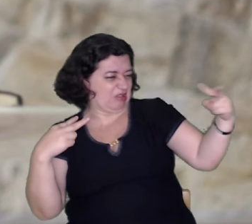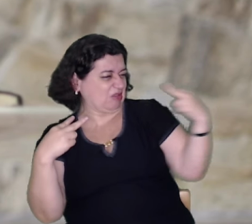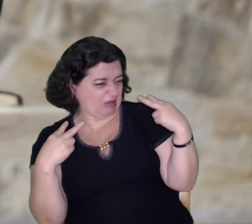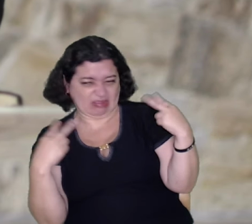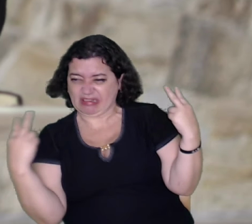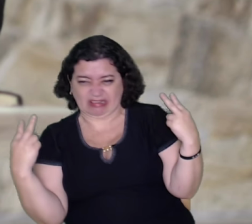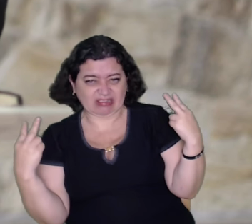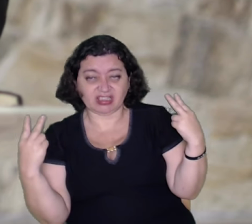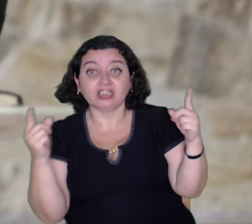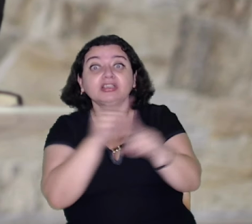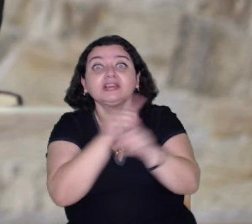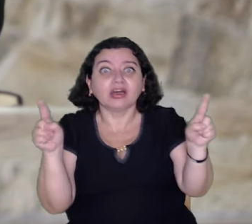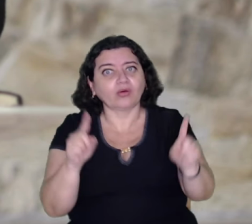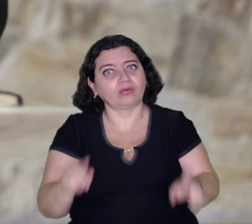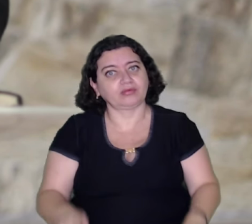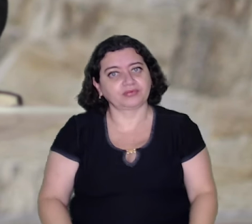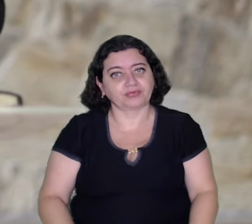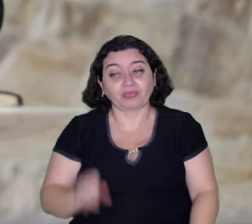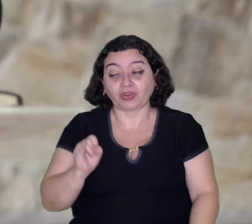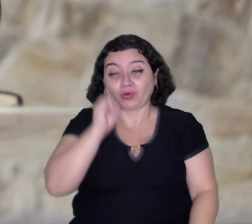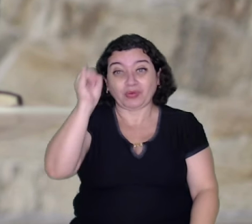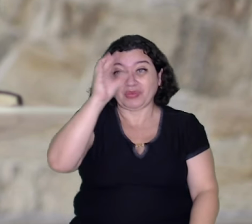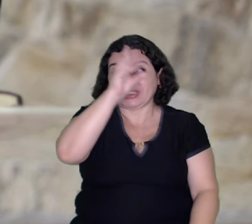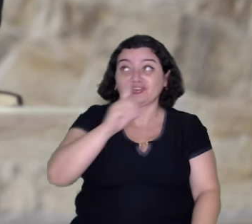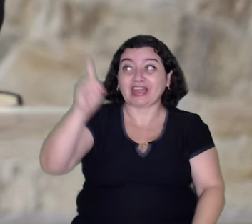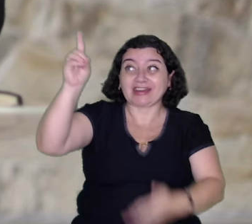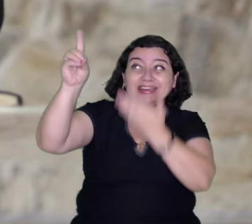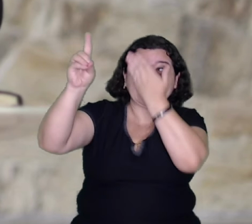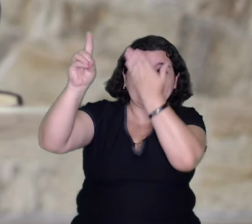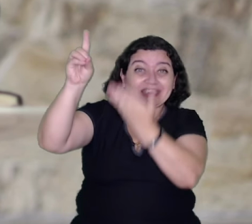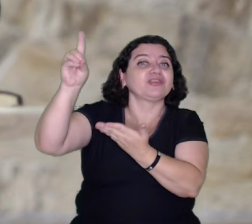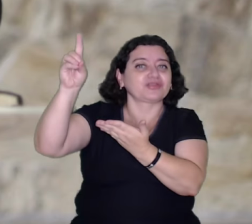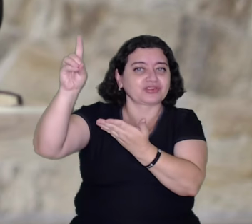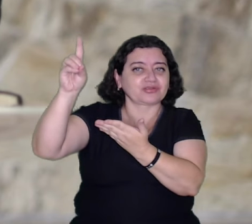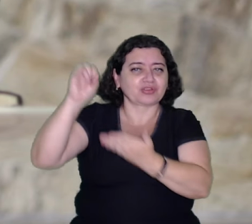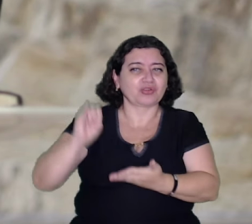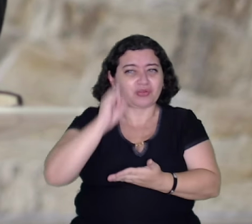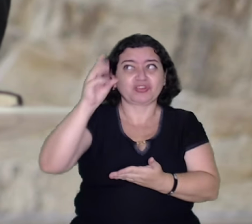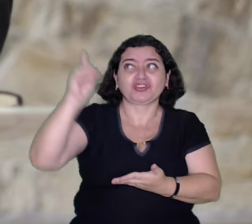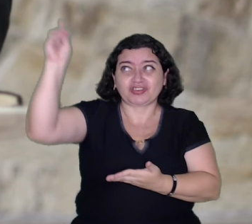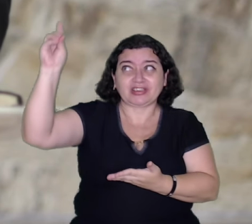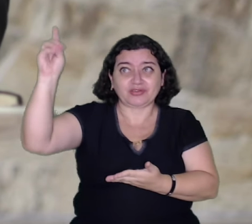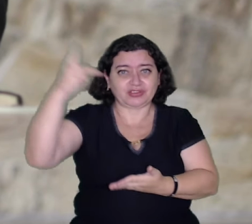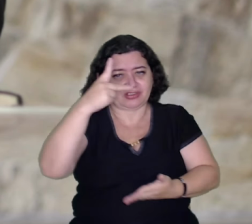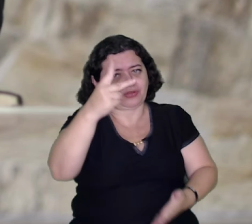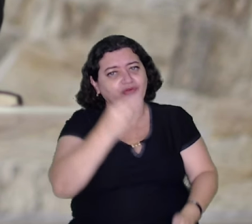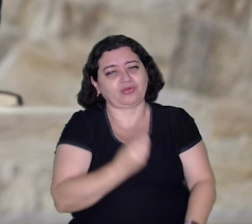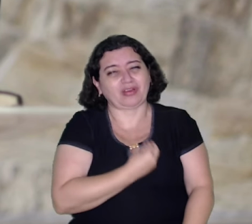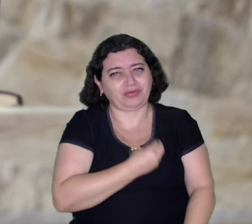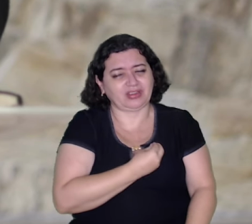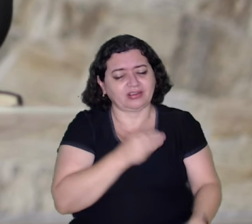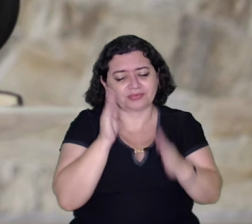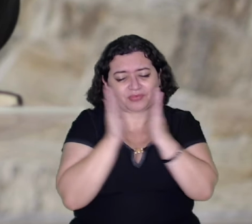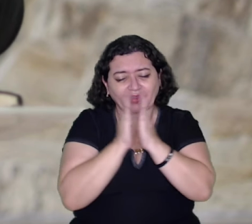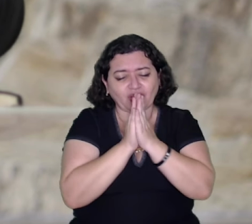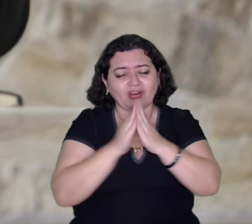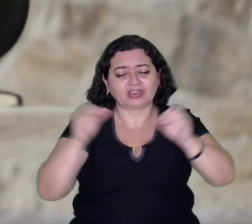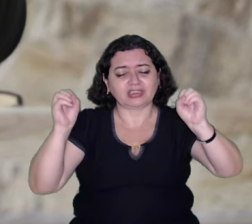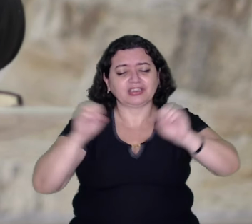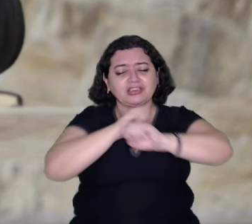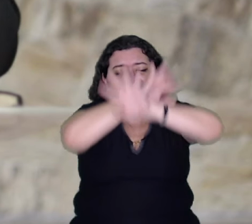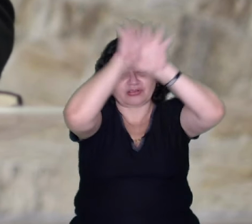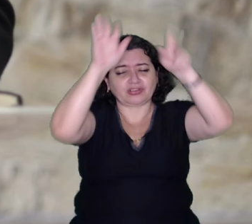vendo. Não, não importa. Importa é Deus para você. O que te importa é Deus na tua vida. Ore,